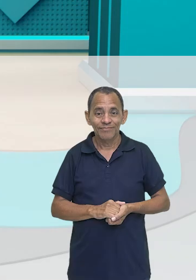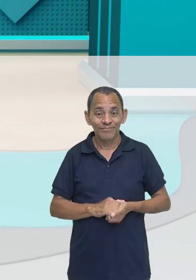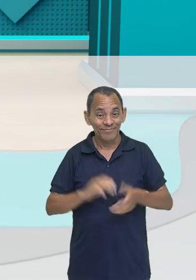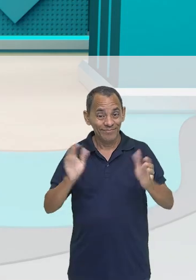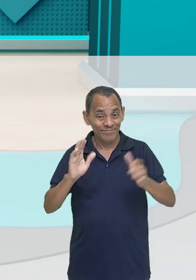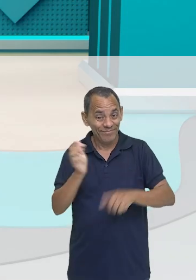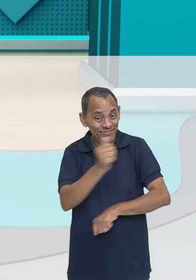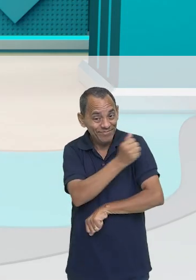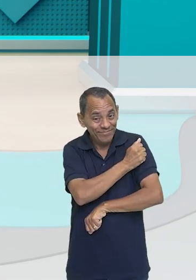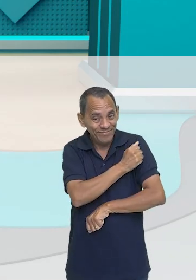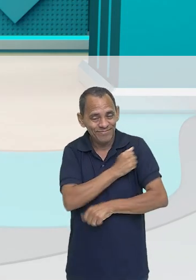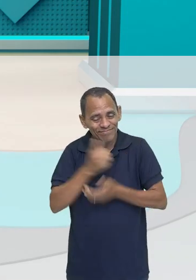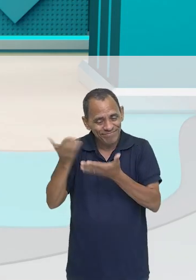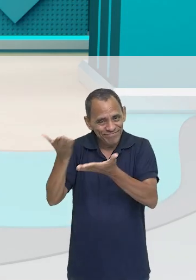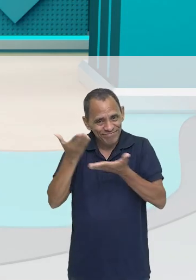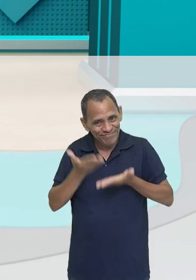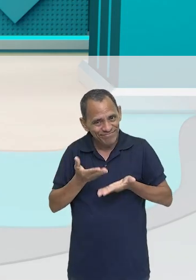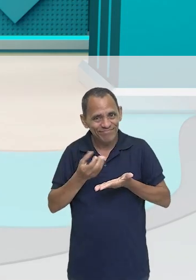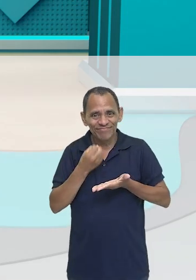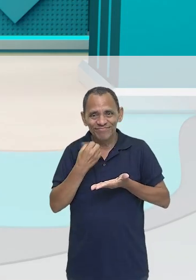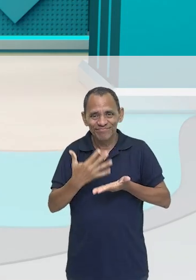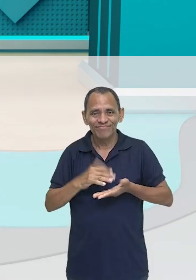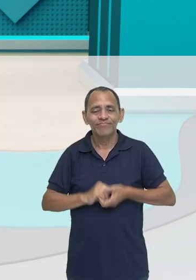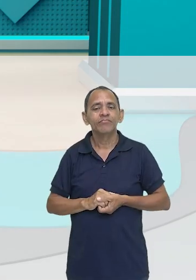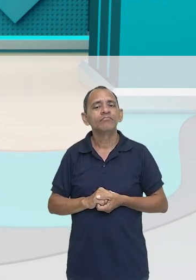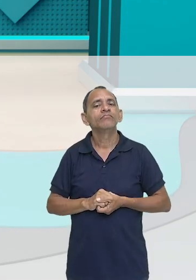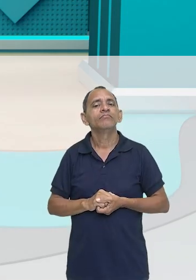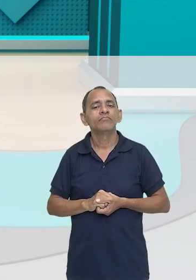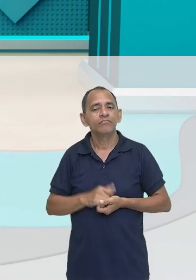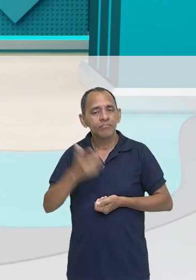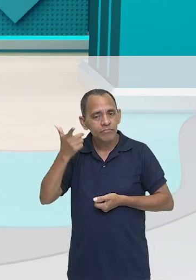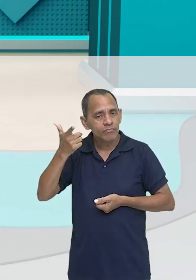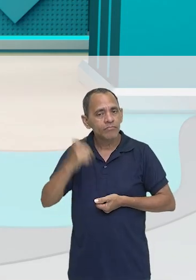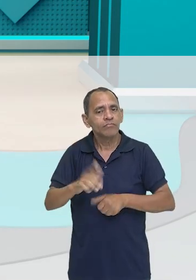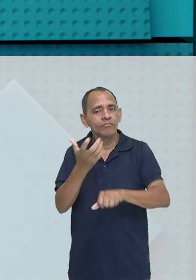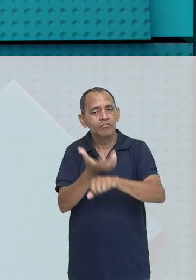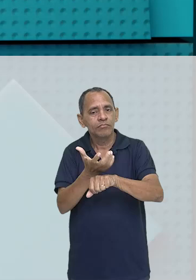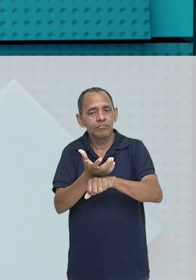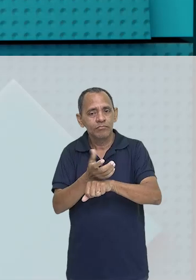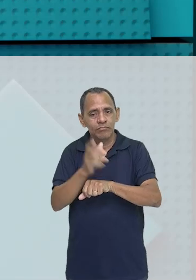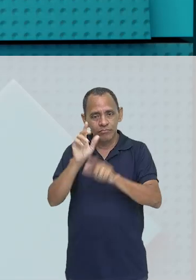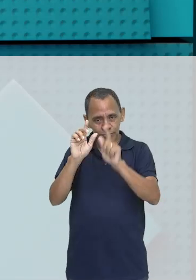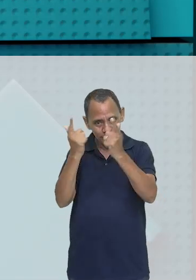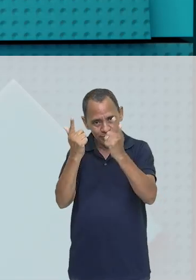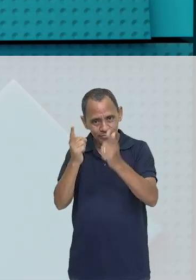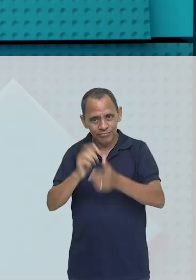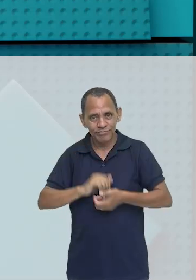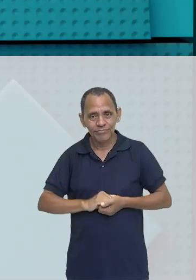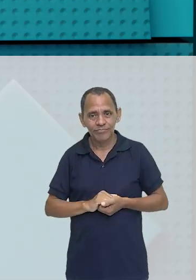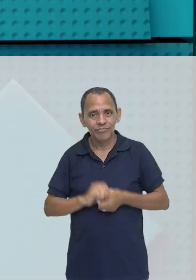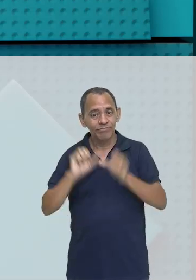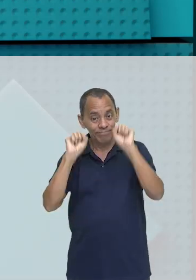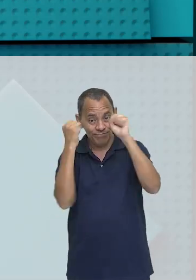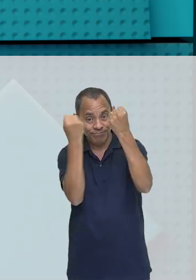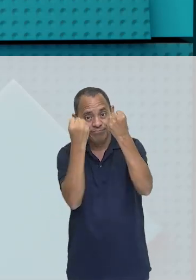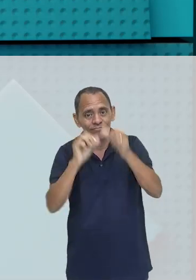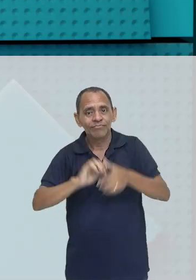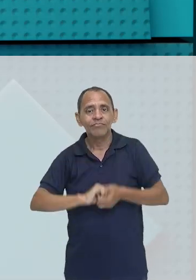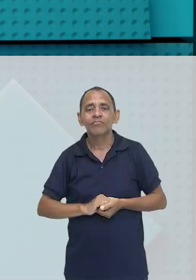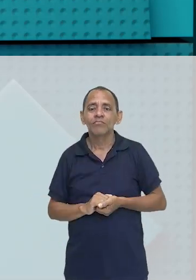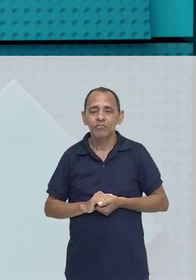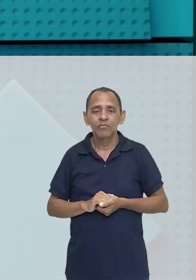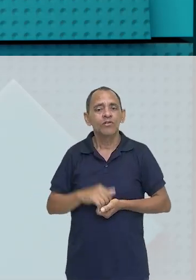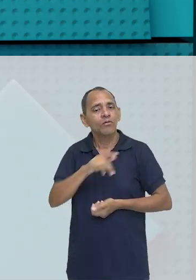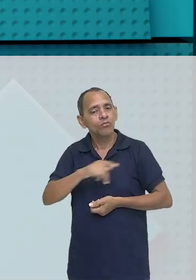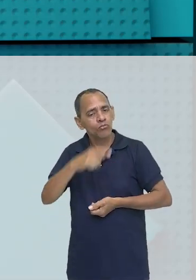Oi, gente! Sejam bem-vindos à nossa aula de Educação Física. Eu sou a professora Jucimara Brito e estou aqui